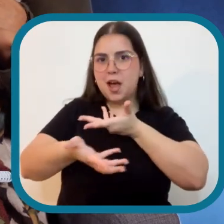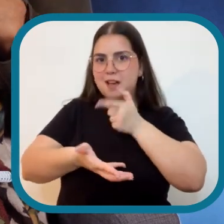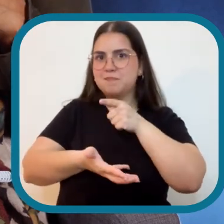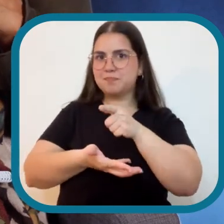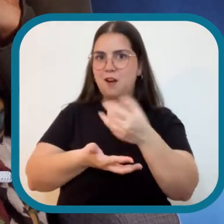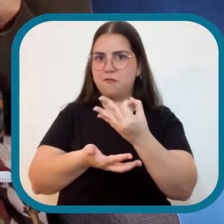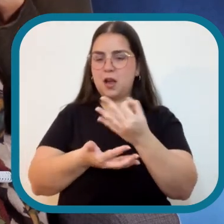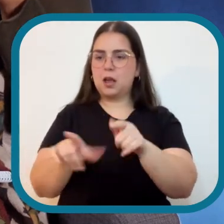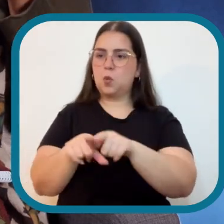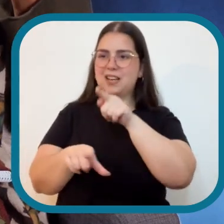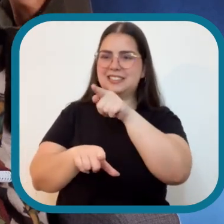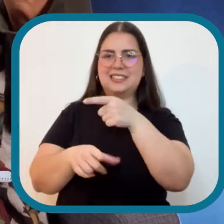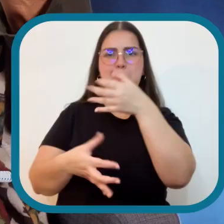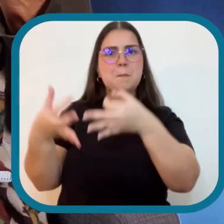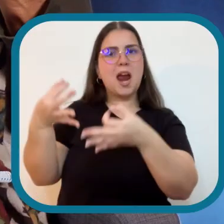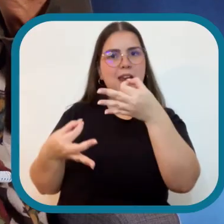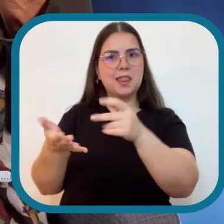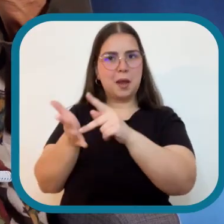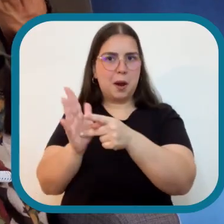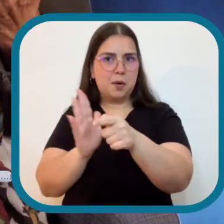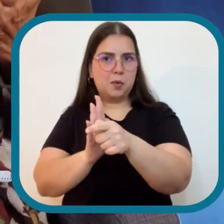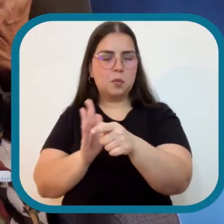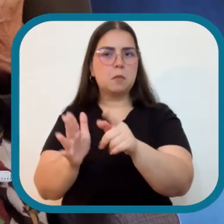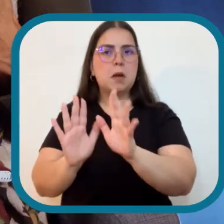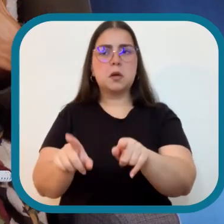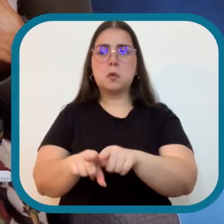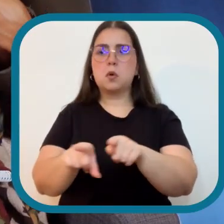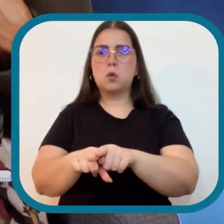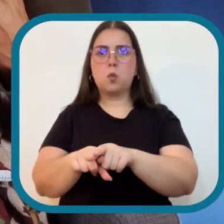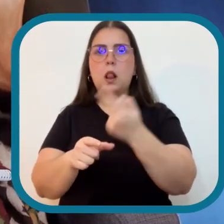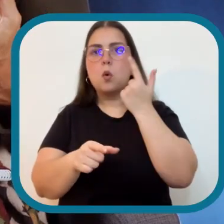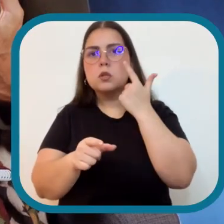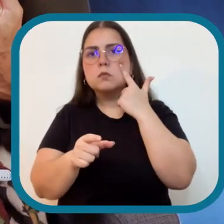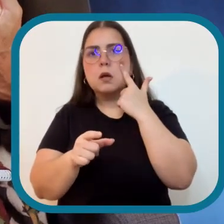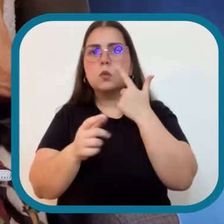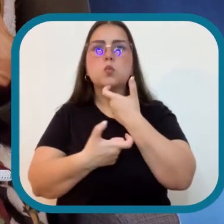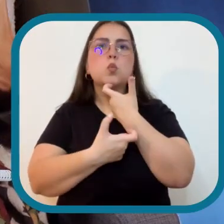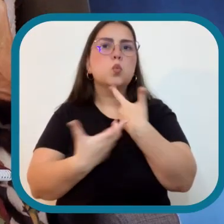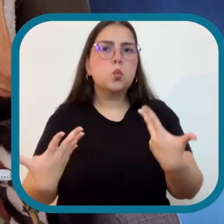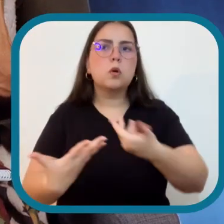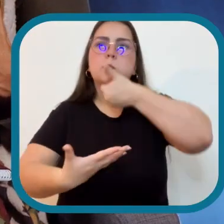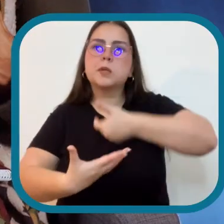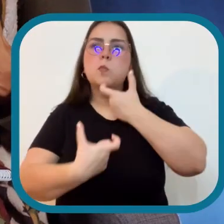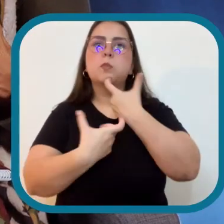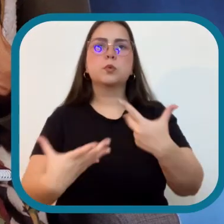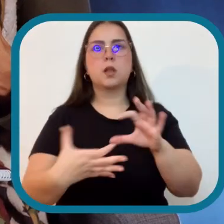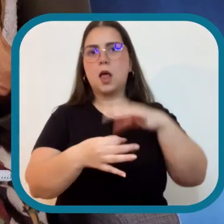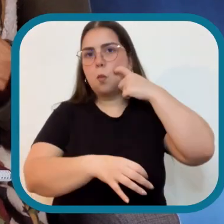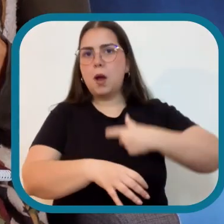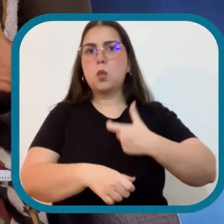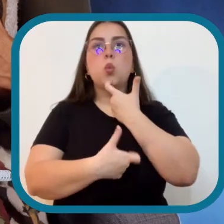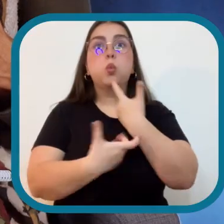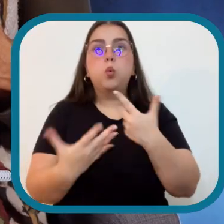com uma entidade que representa todo o saber, toda a experiência dos seres